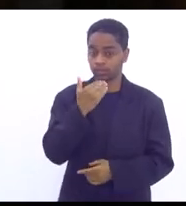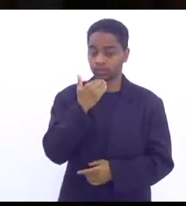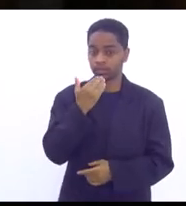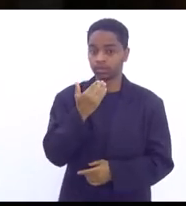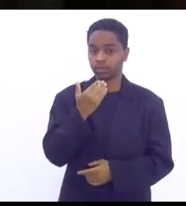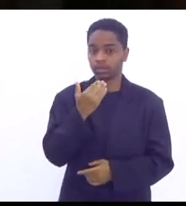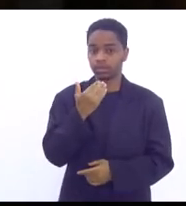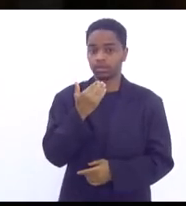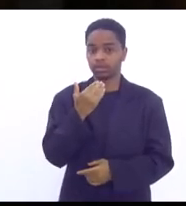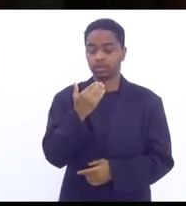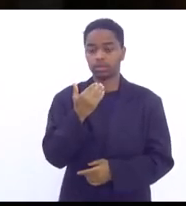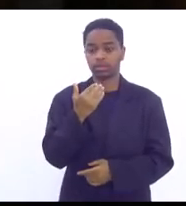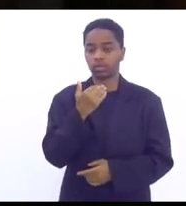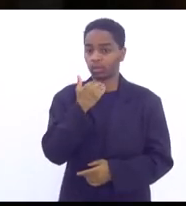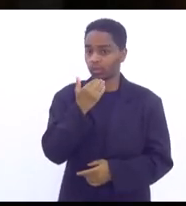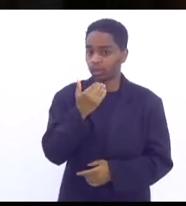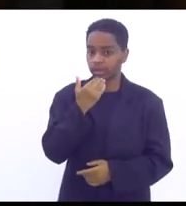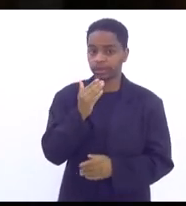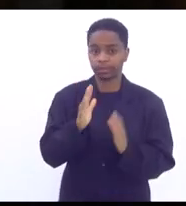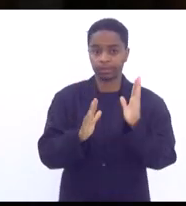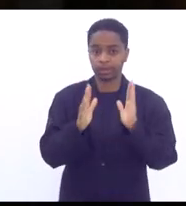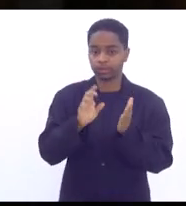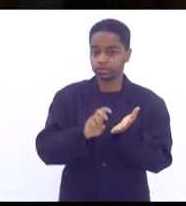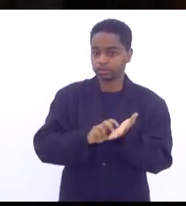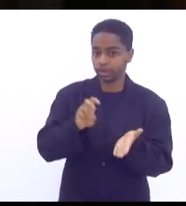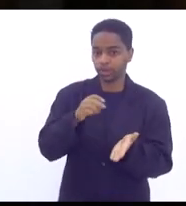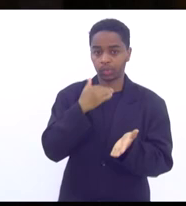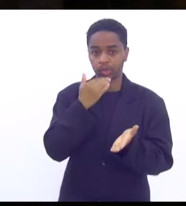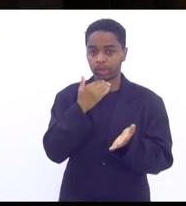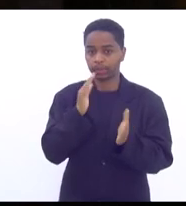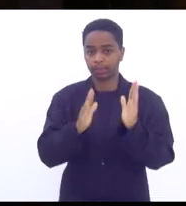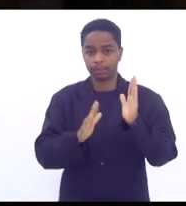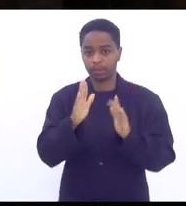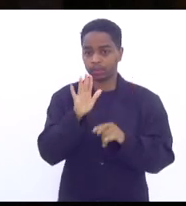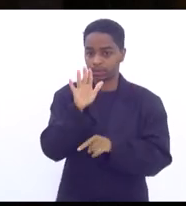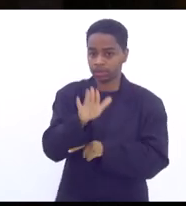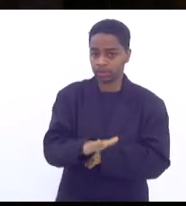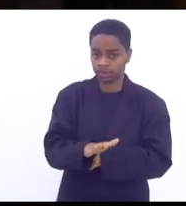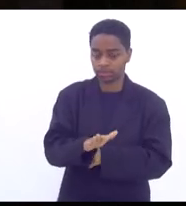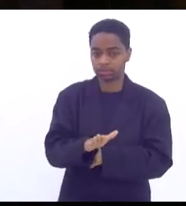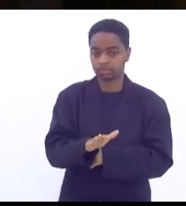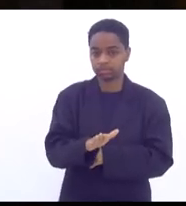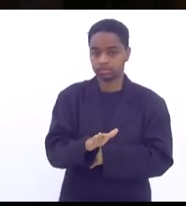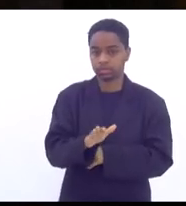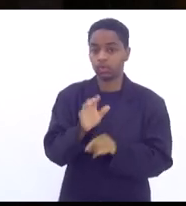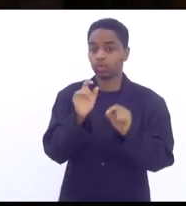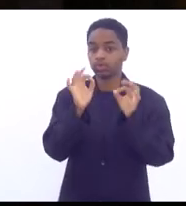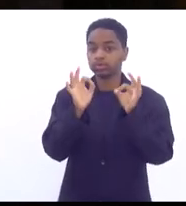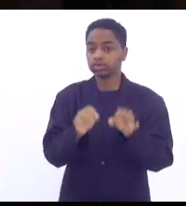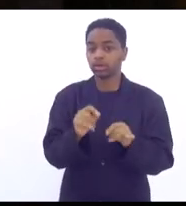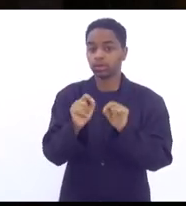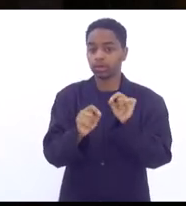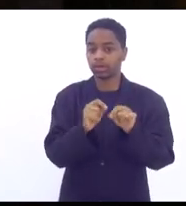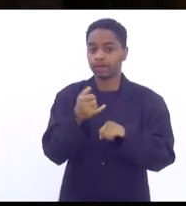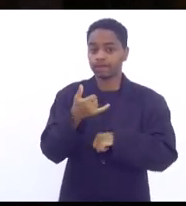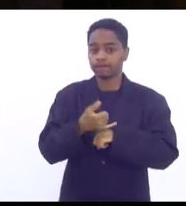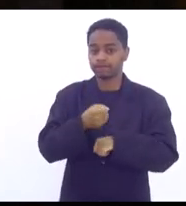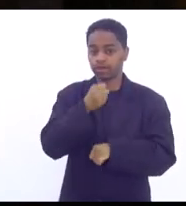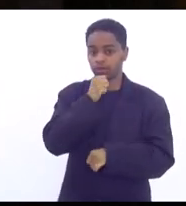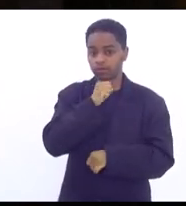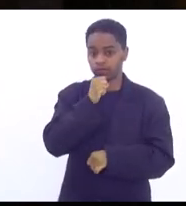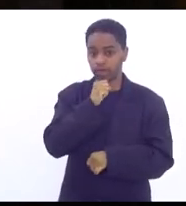manhã, não adianta no período à tarde. O que adianta é pegar os ferros